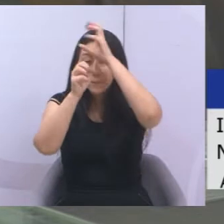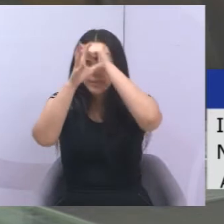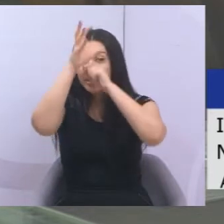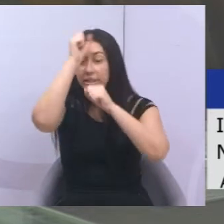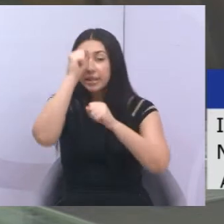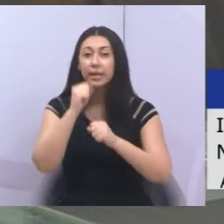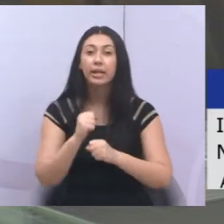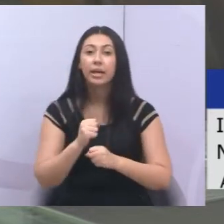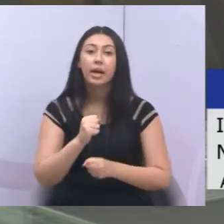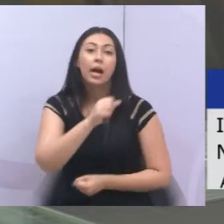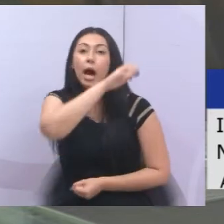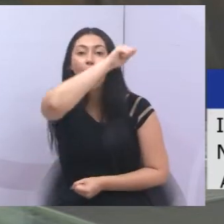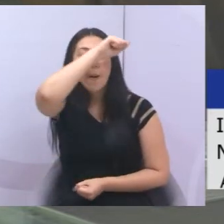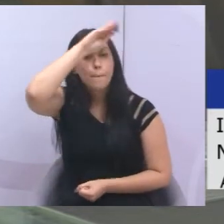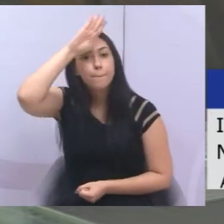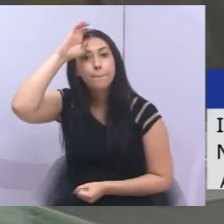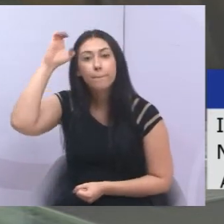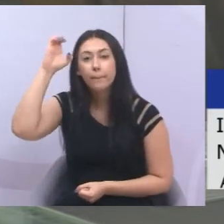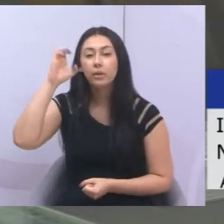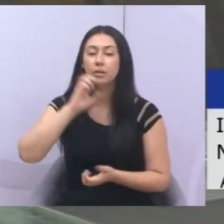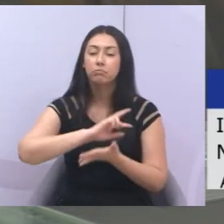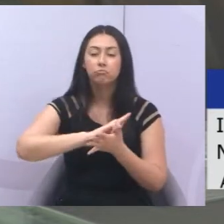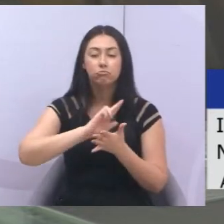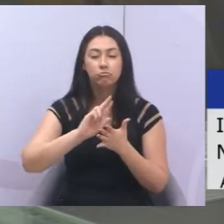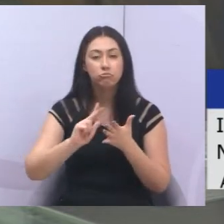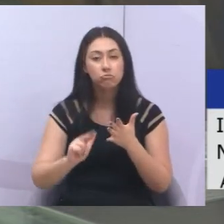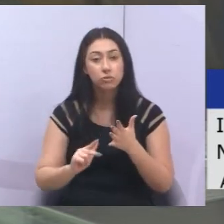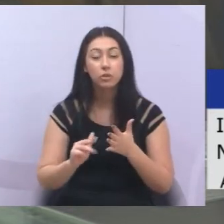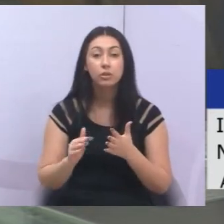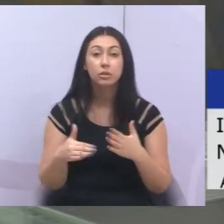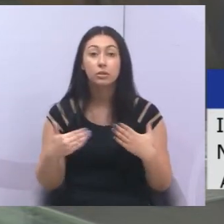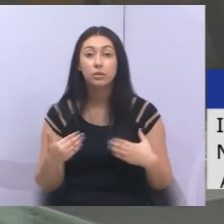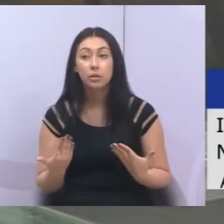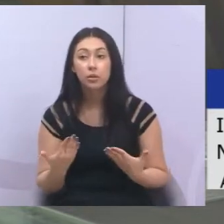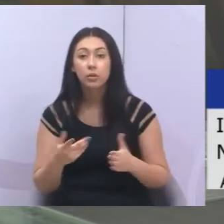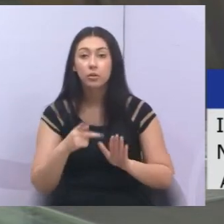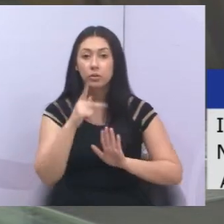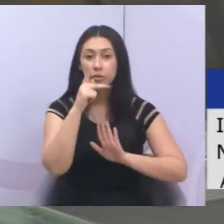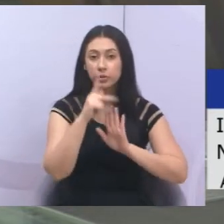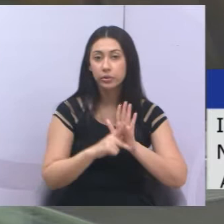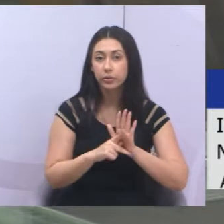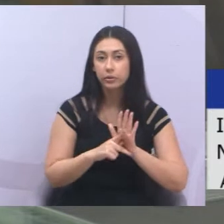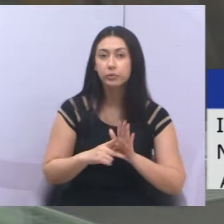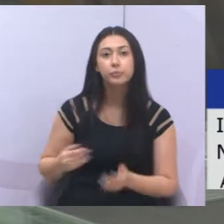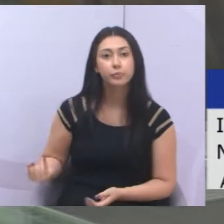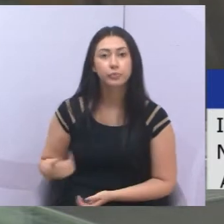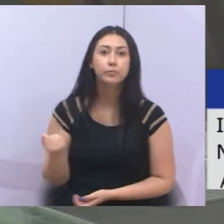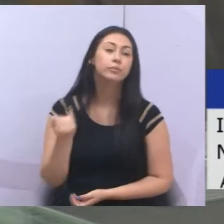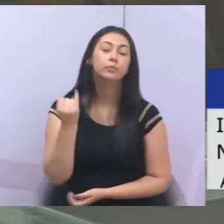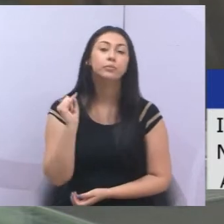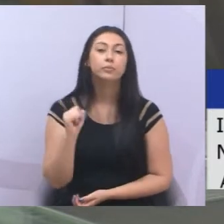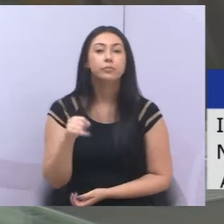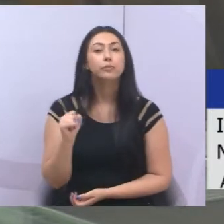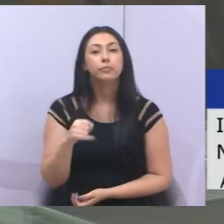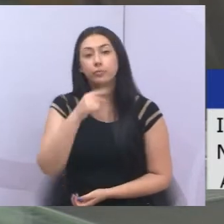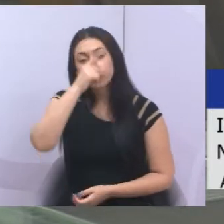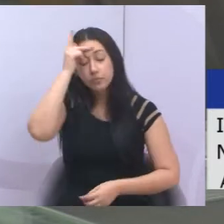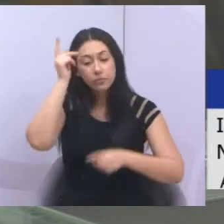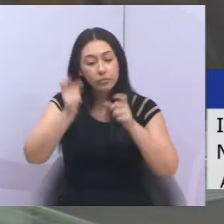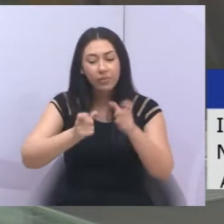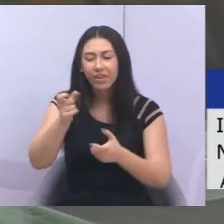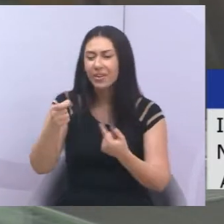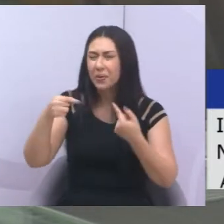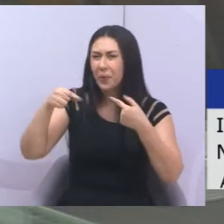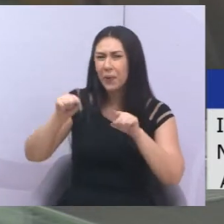a alfabetização da criança. Então, um projeto como esse tem muita relevância, sim. Essas pessoas que